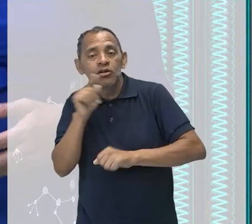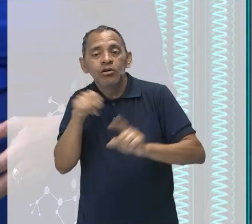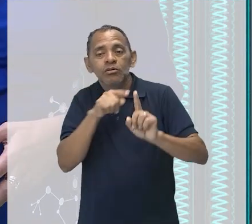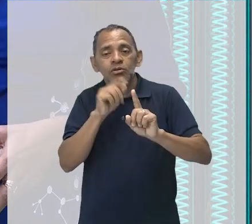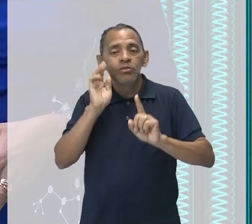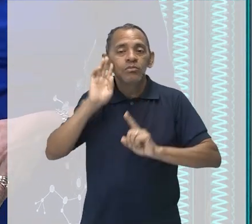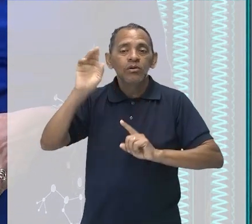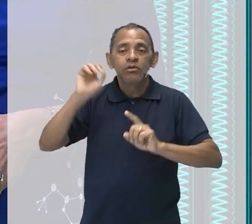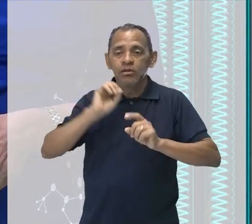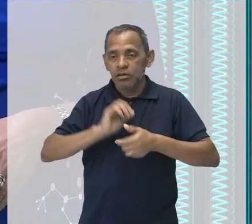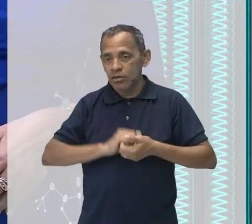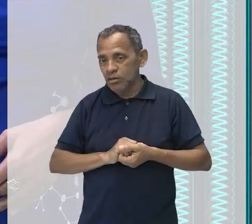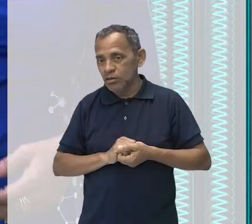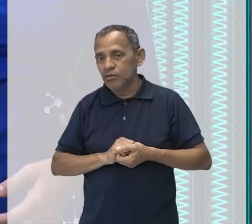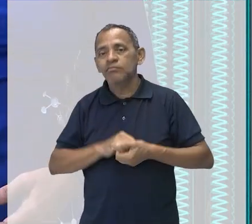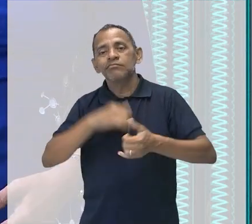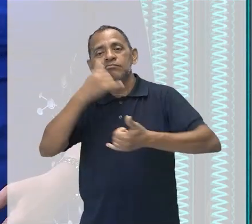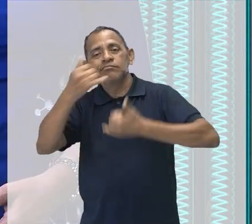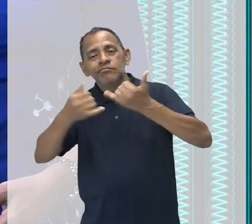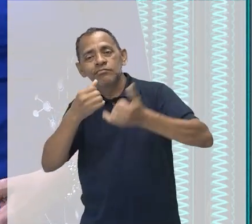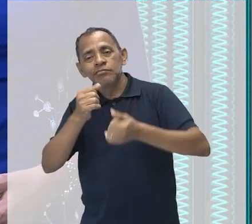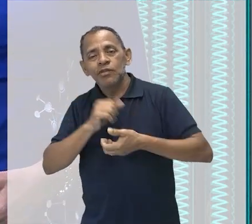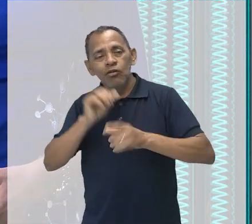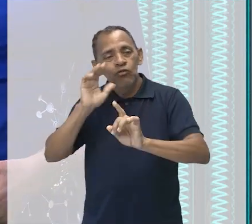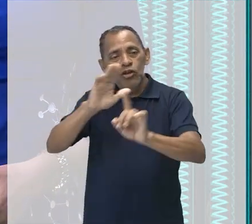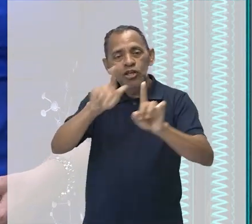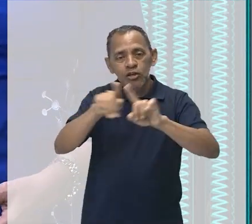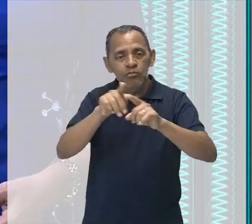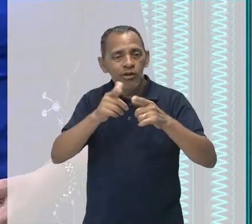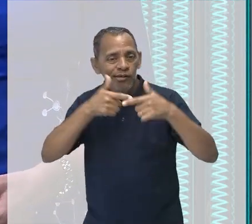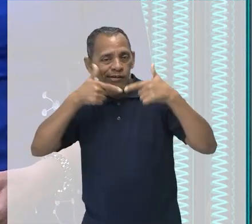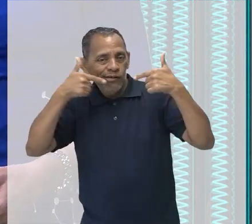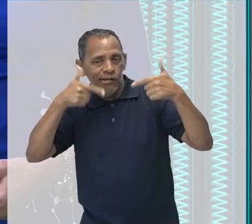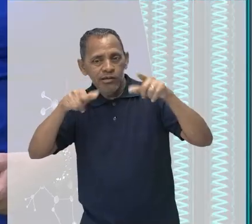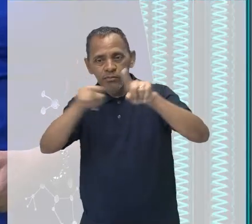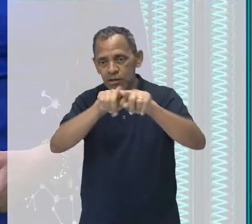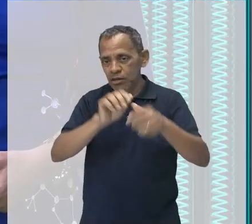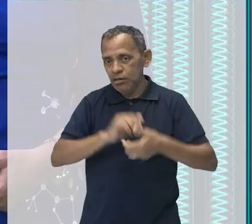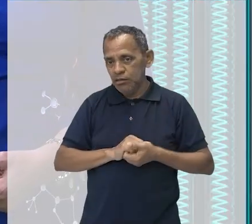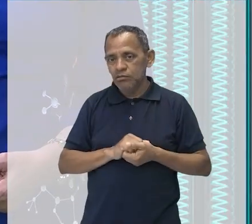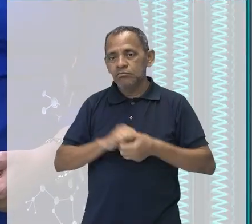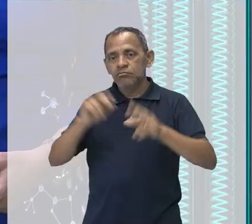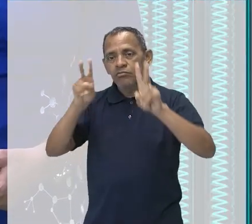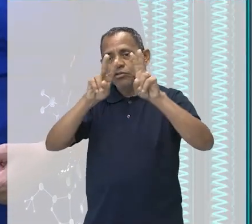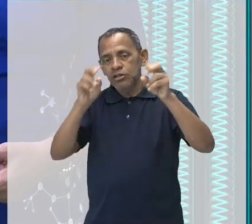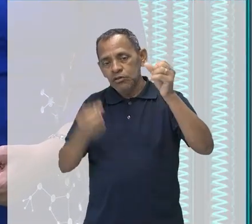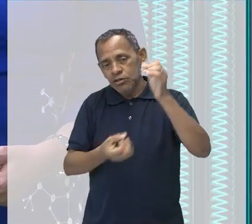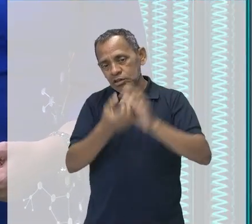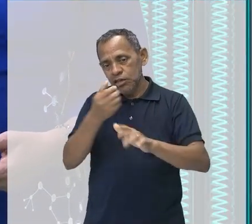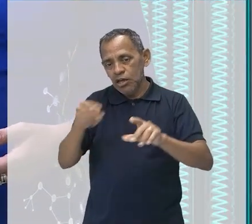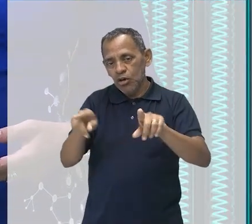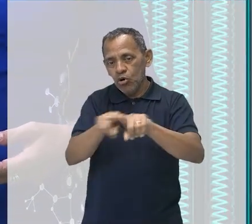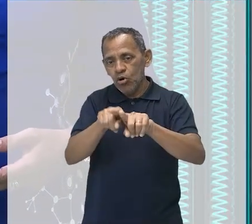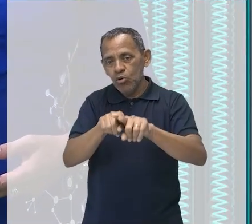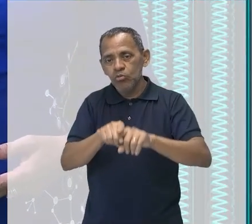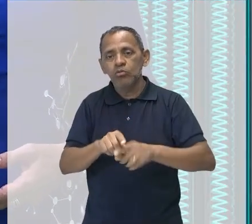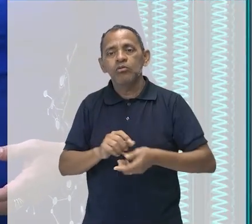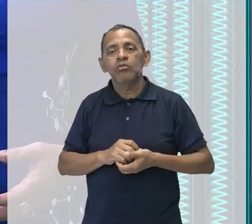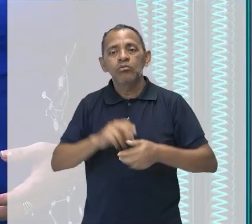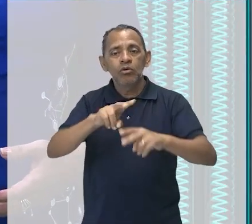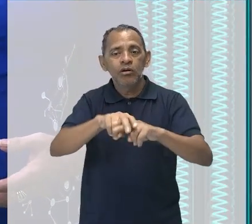e provocar risos. Seus temas costumam girar em torno das características humanas e das